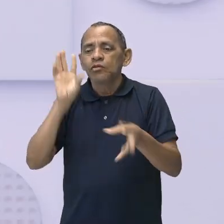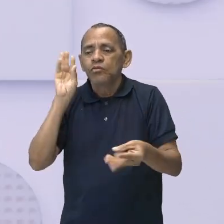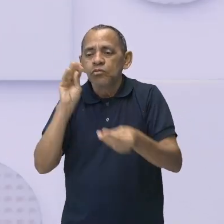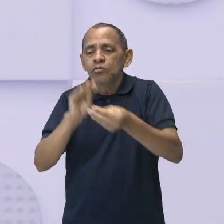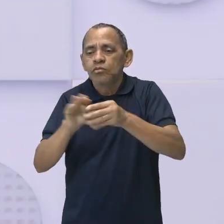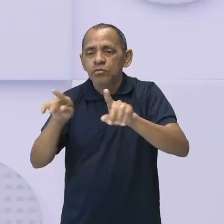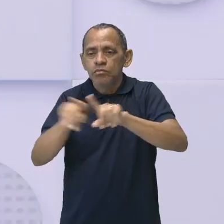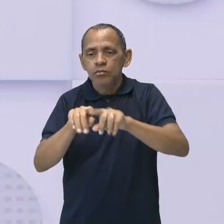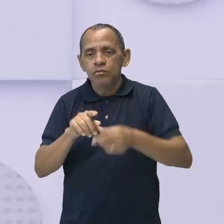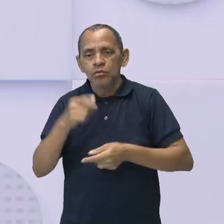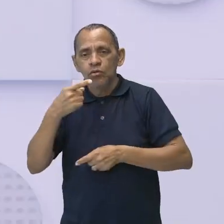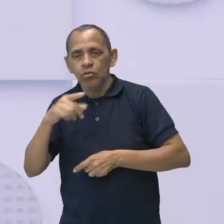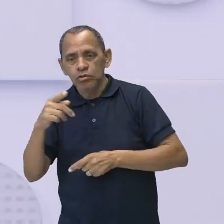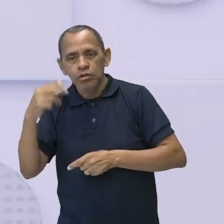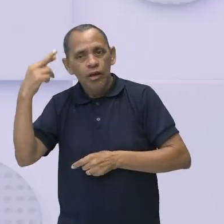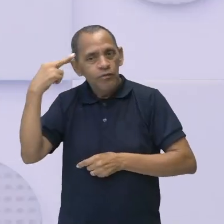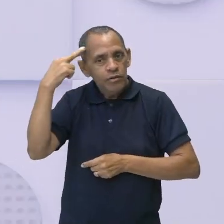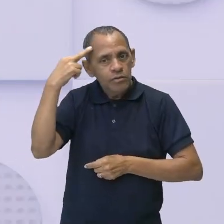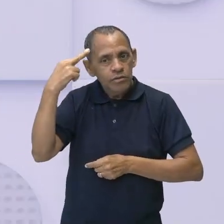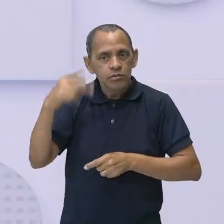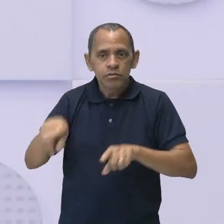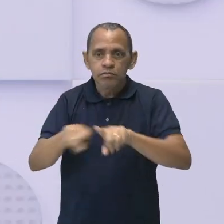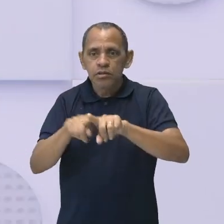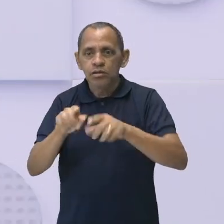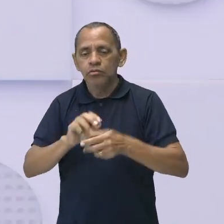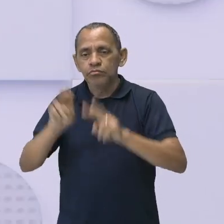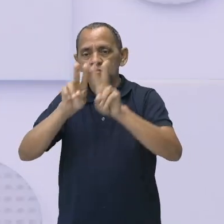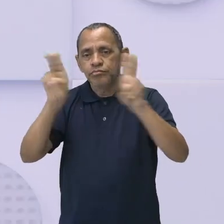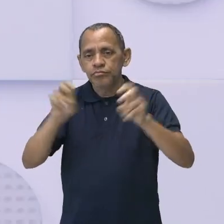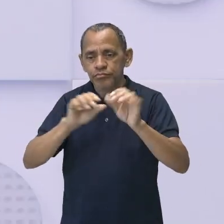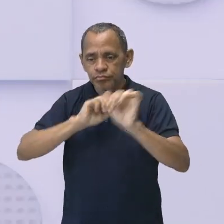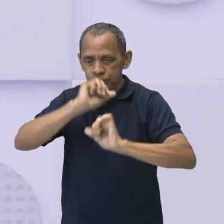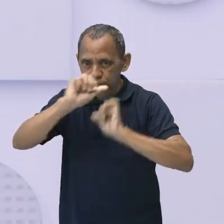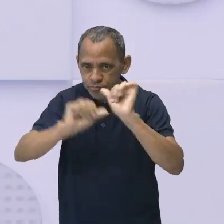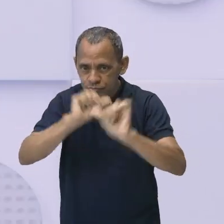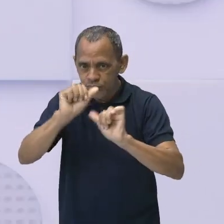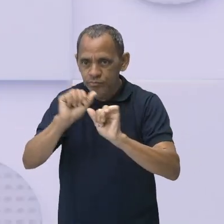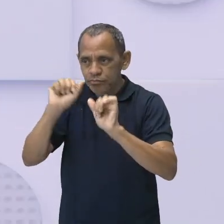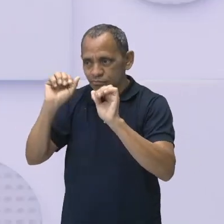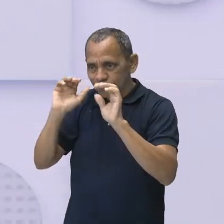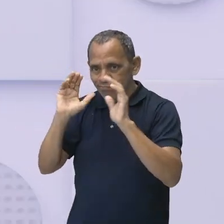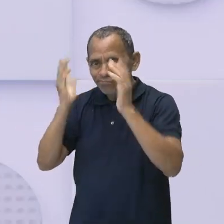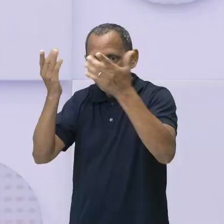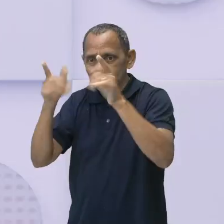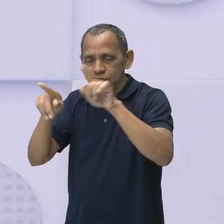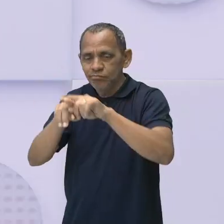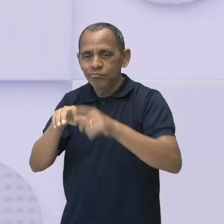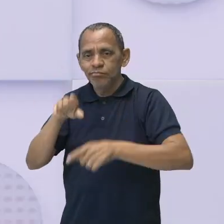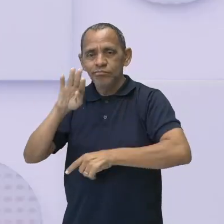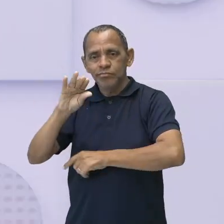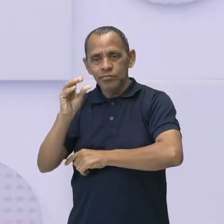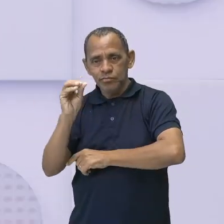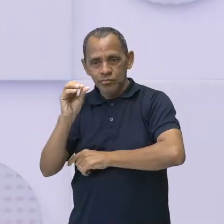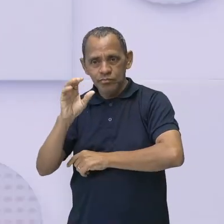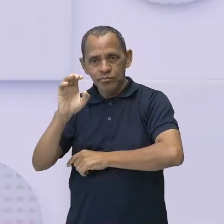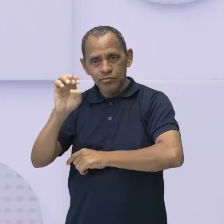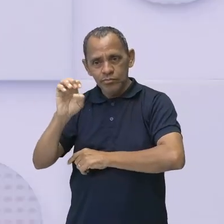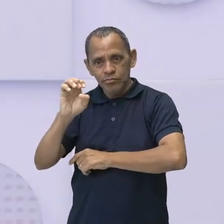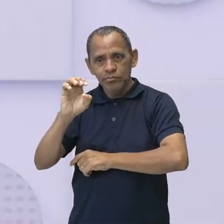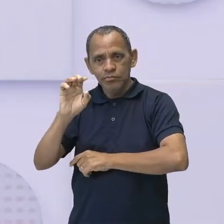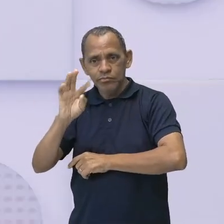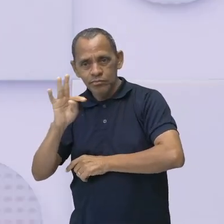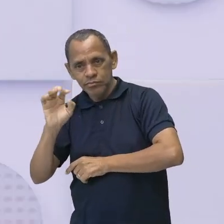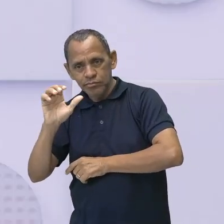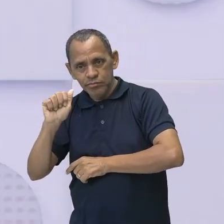das gerações atuais em relação ao meio ambiente e às futuras gerações, incluindo a discussão sobre justiça intergeracional